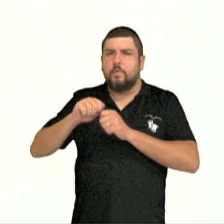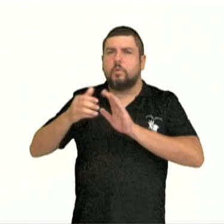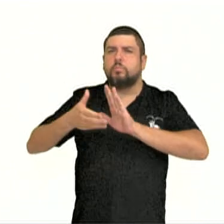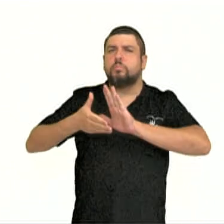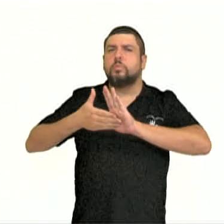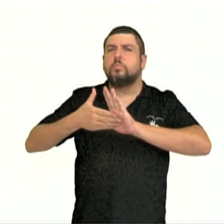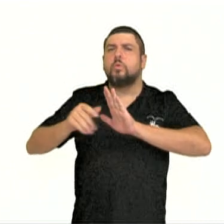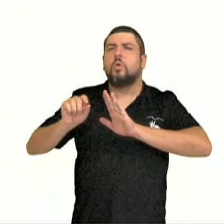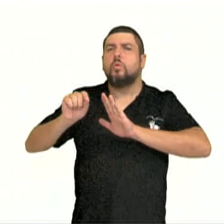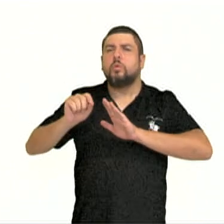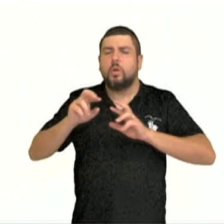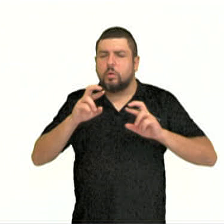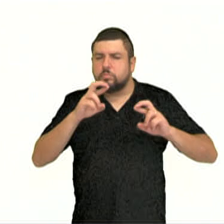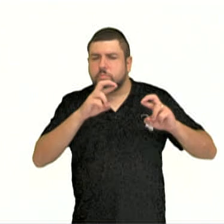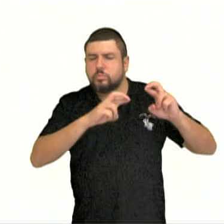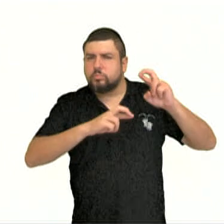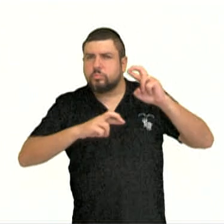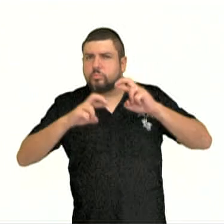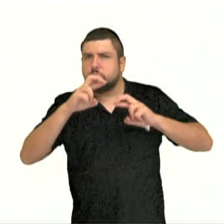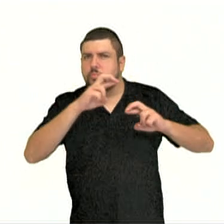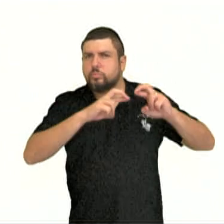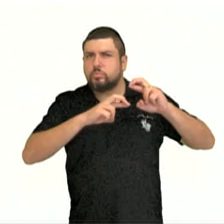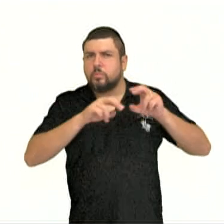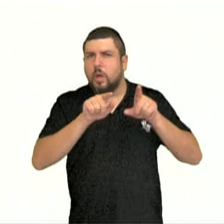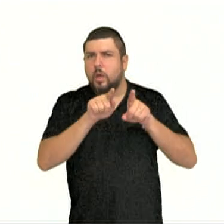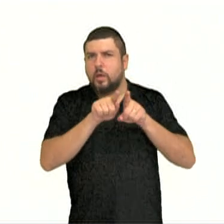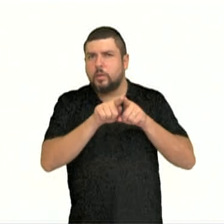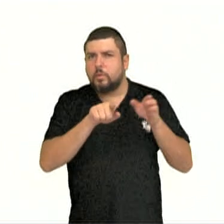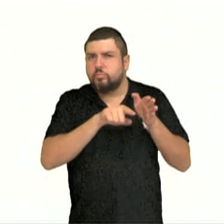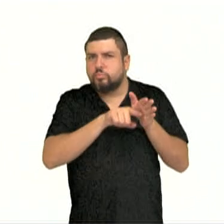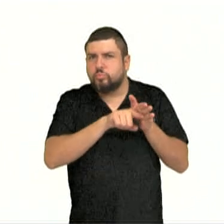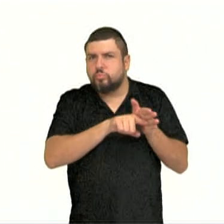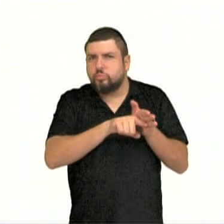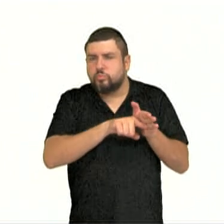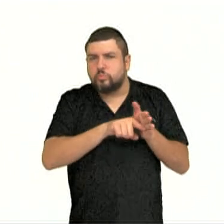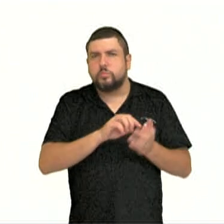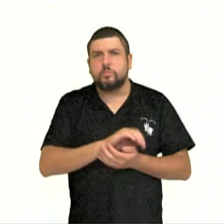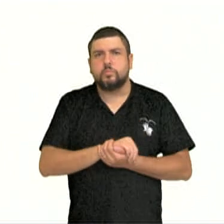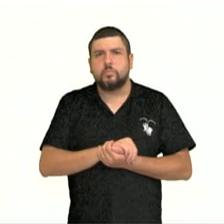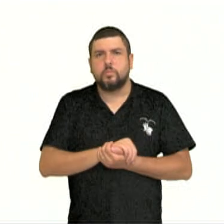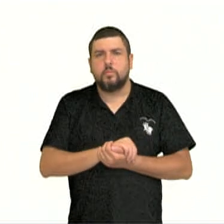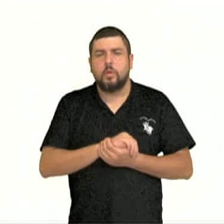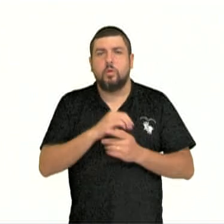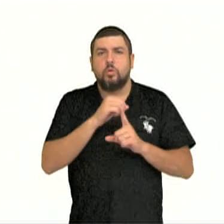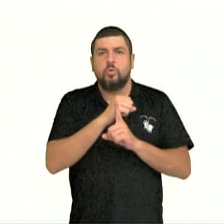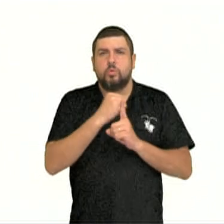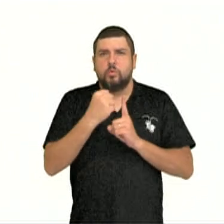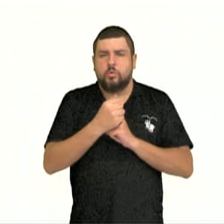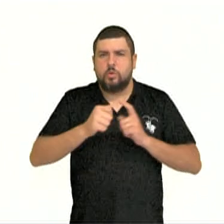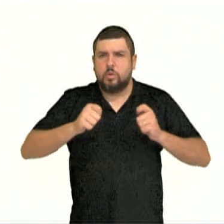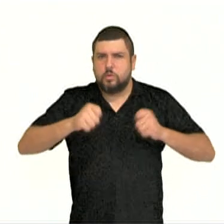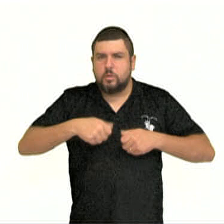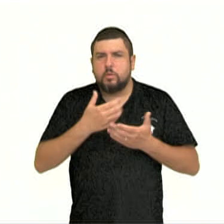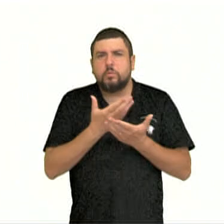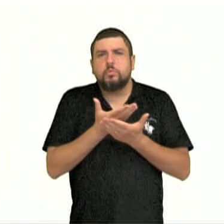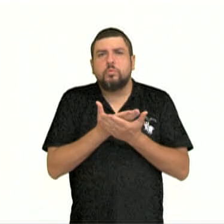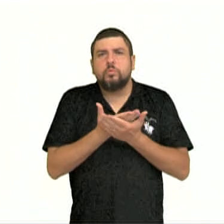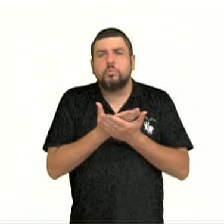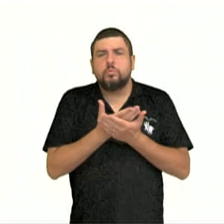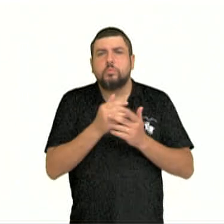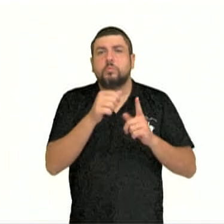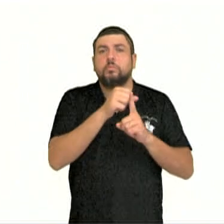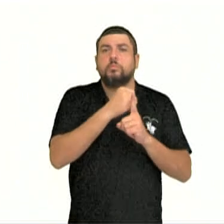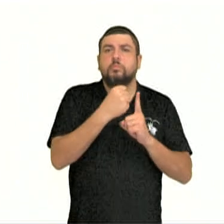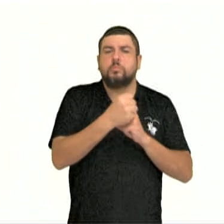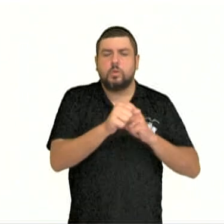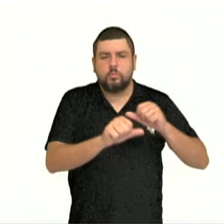investigação. Para ele, a sociologia poderia estudar os acontecimentos sociais de maneira semelhante ao que